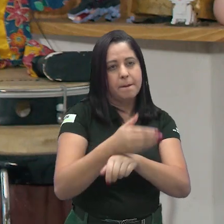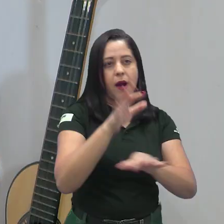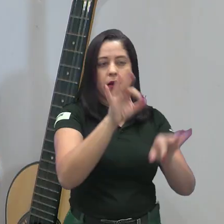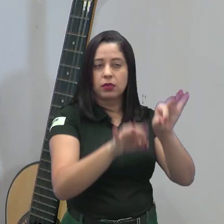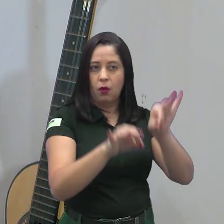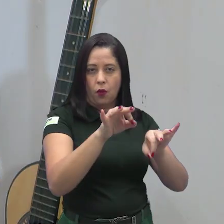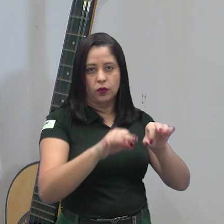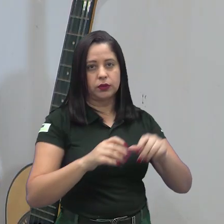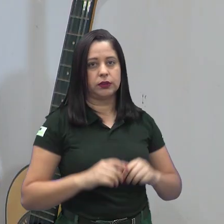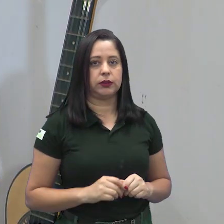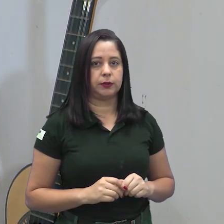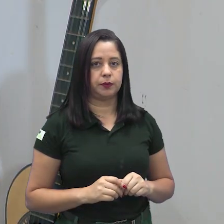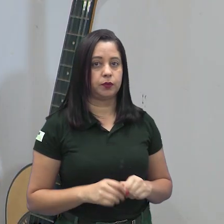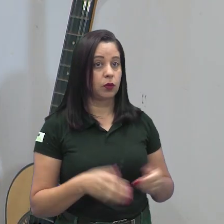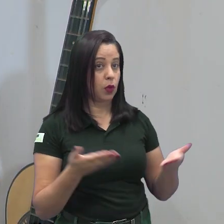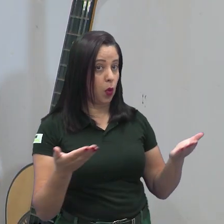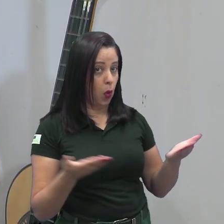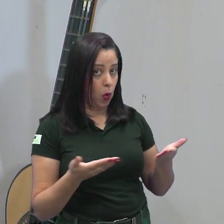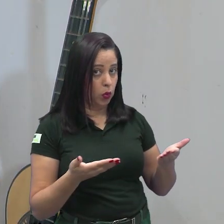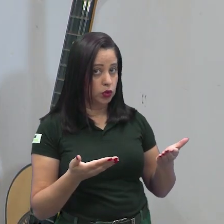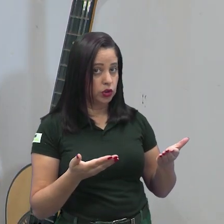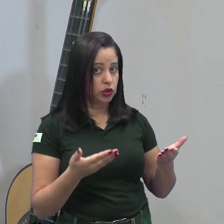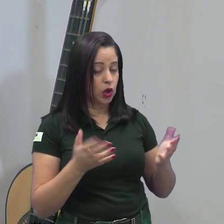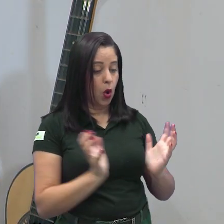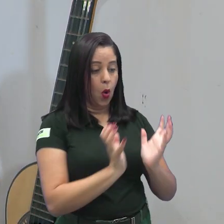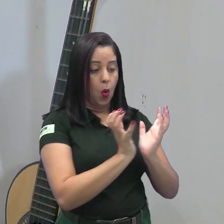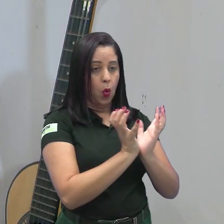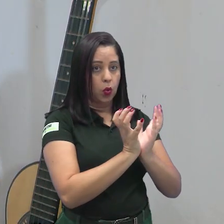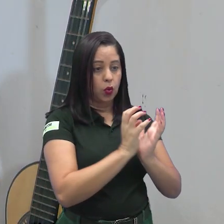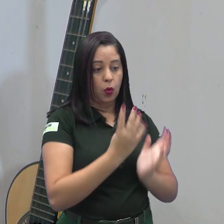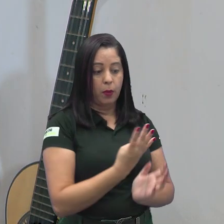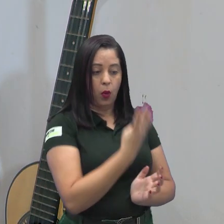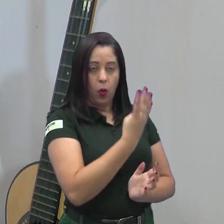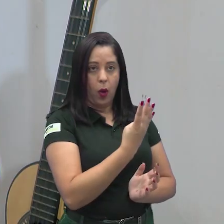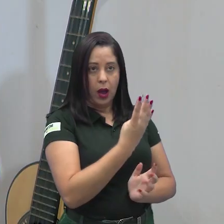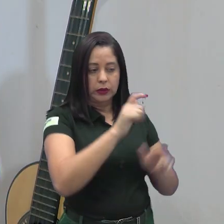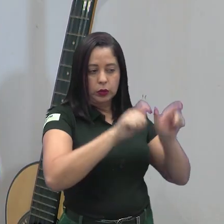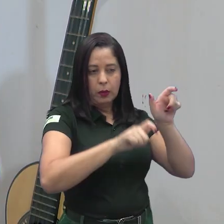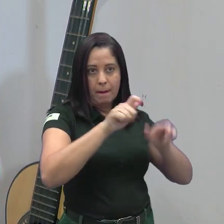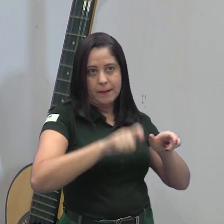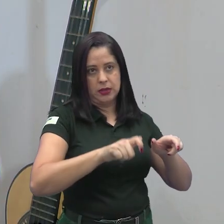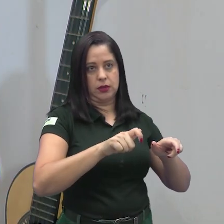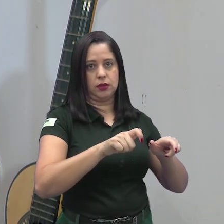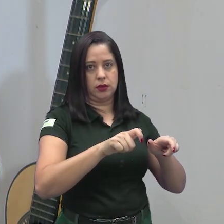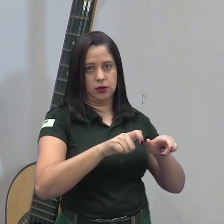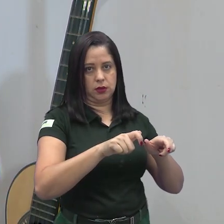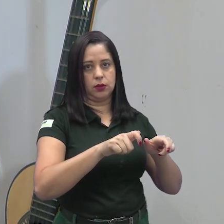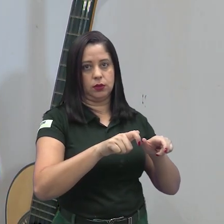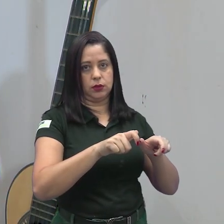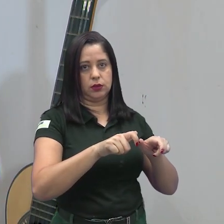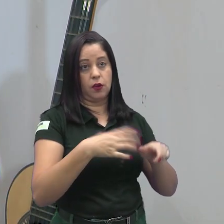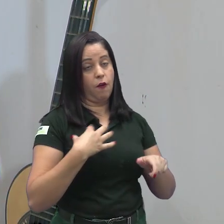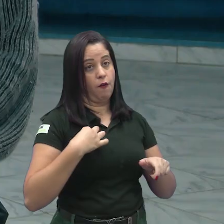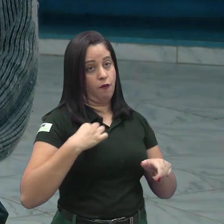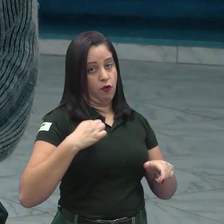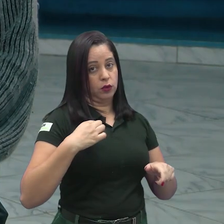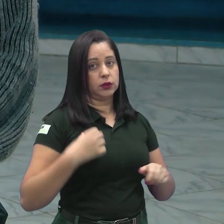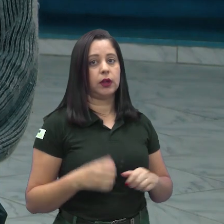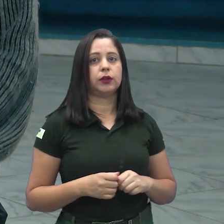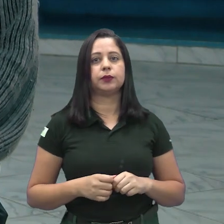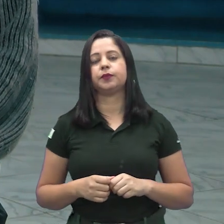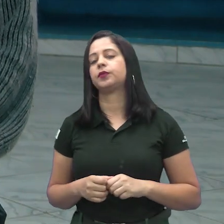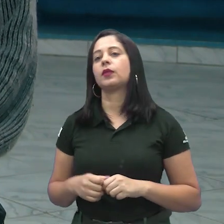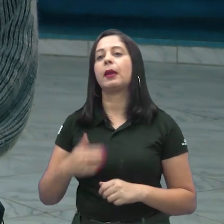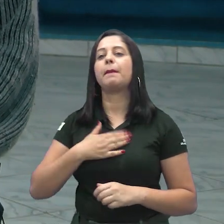atendidas. Hoje somos em 4 pessoas, né, 4, 5 pessoas, né, que trabalham como voluntários. Olha,